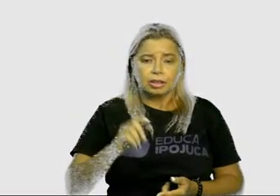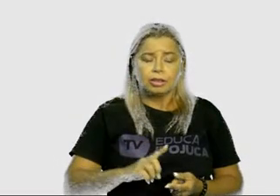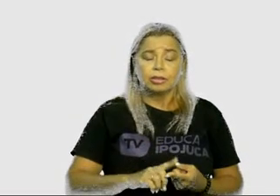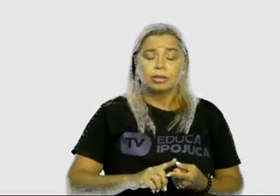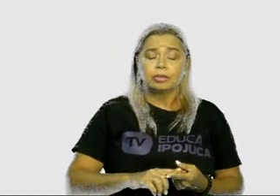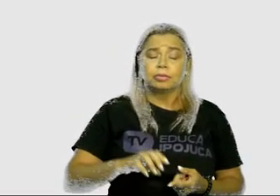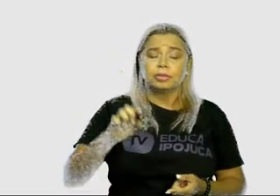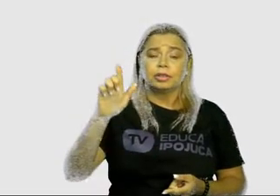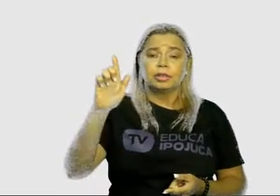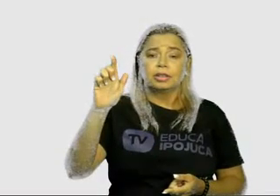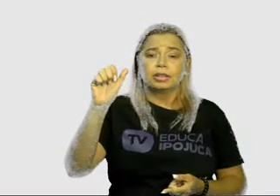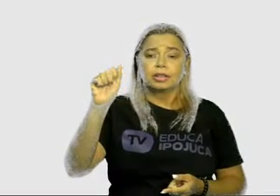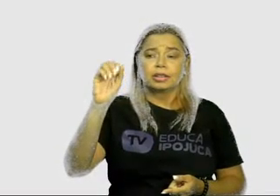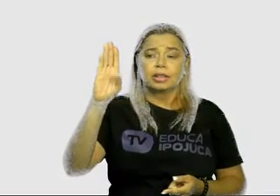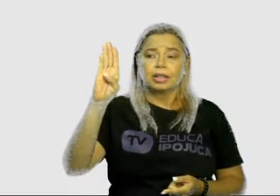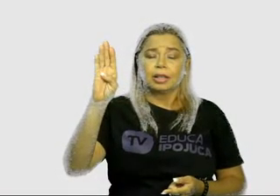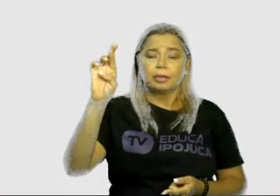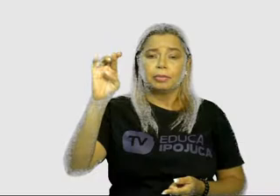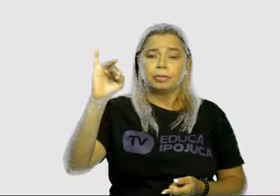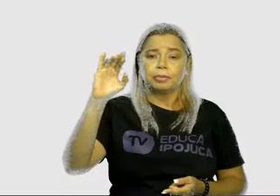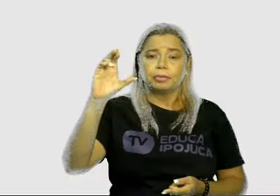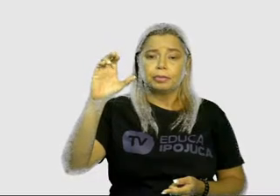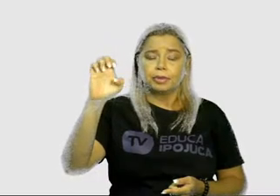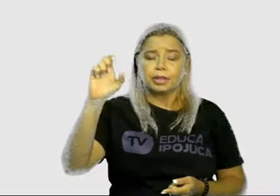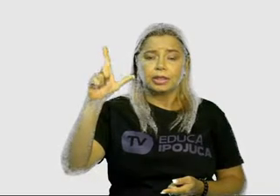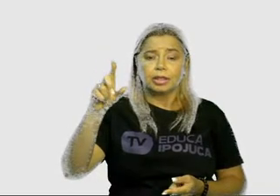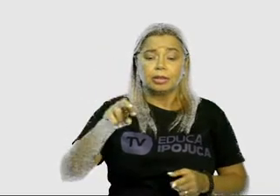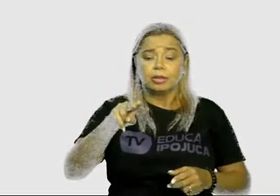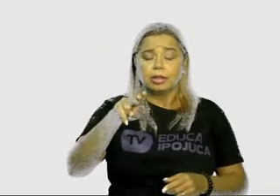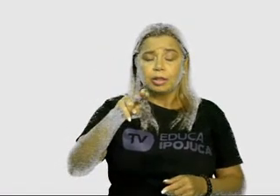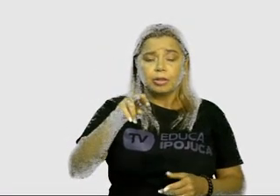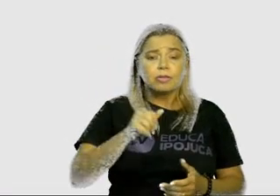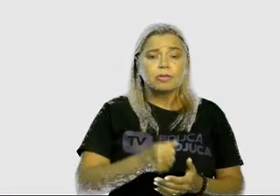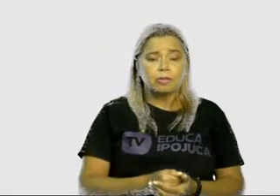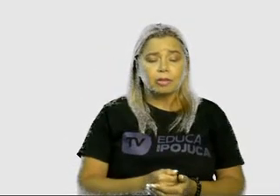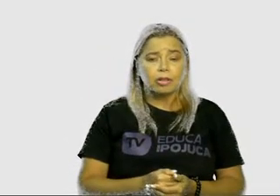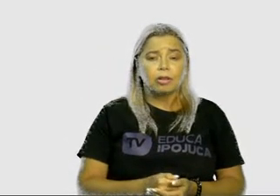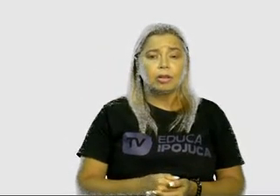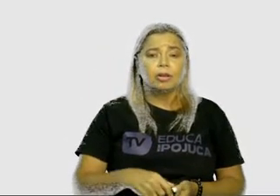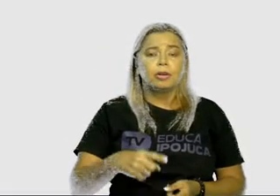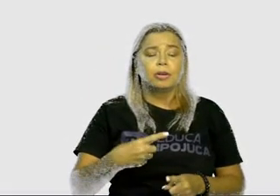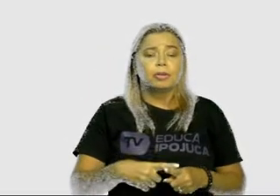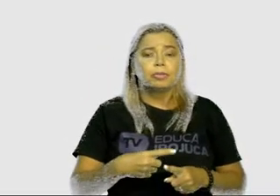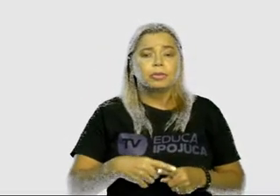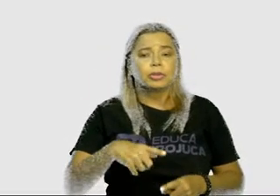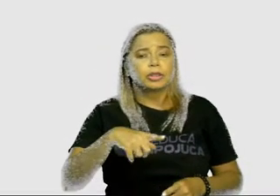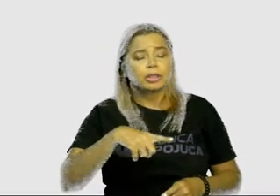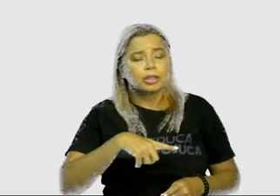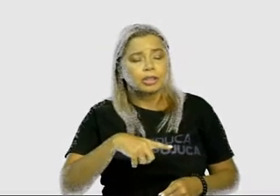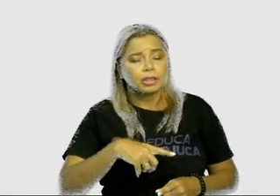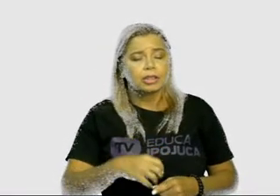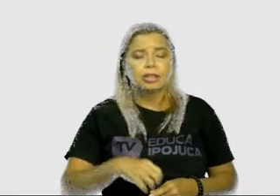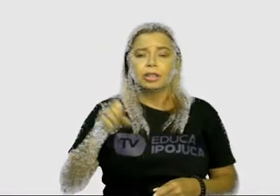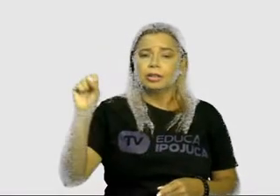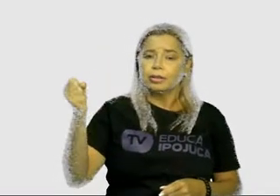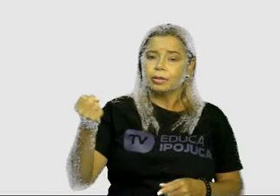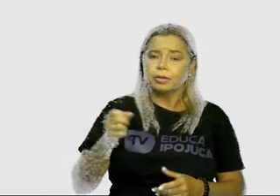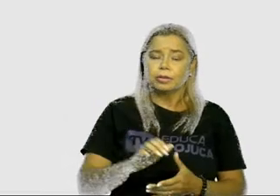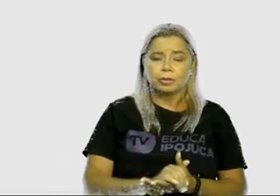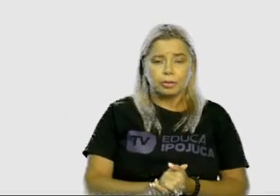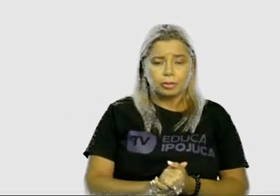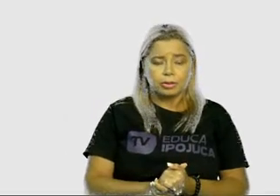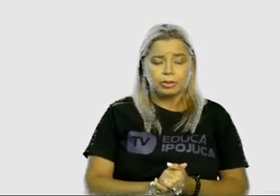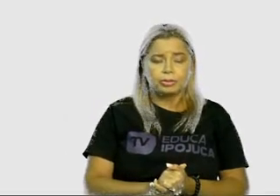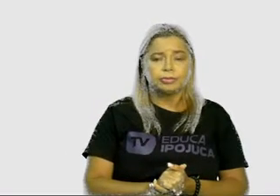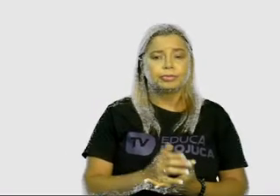empate. Já sendo assim, por quê? 2 mais 2, 4 mais 2, 6 com mais 2, 8. 8 carros